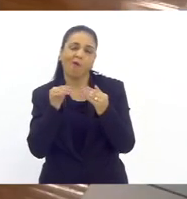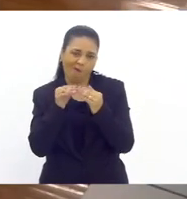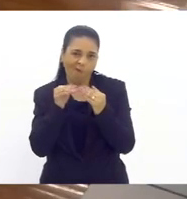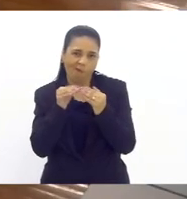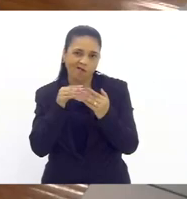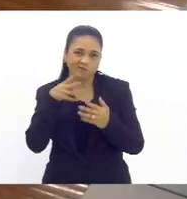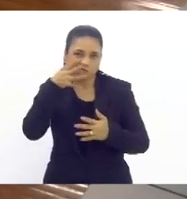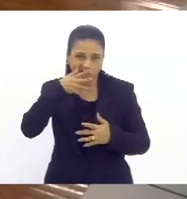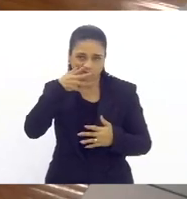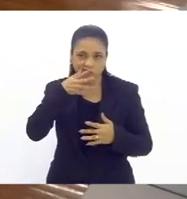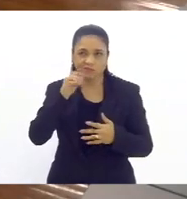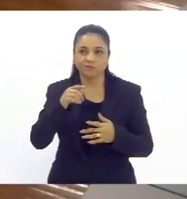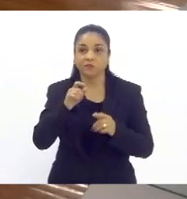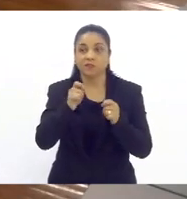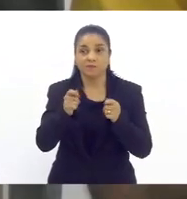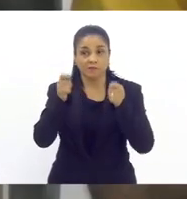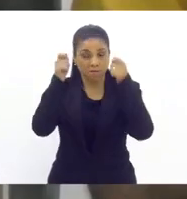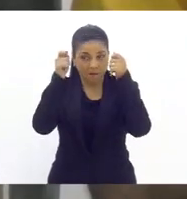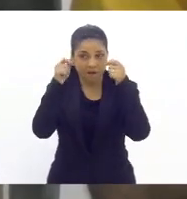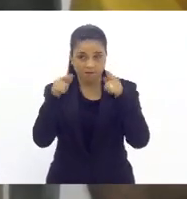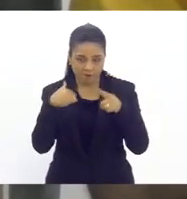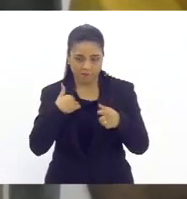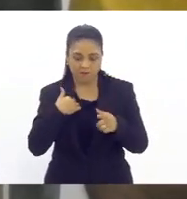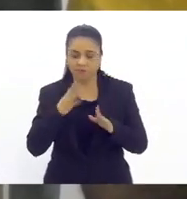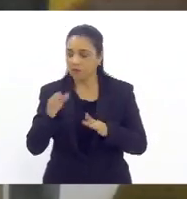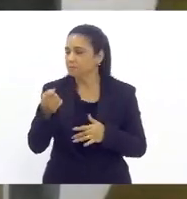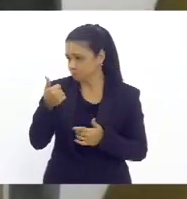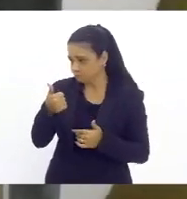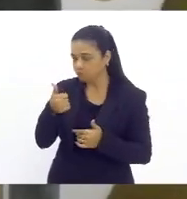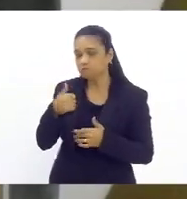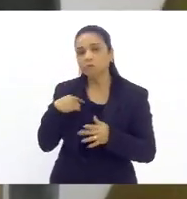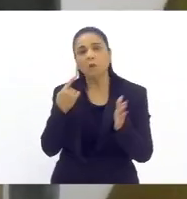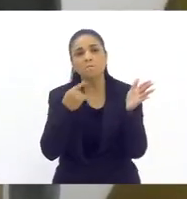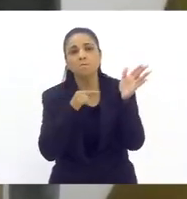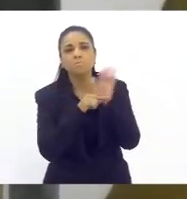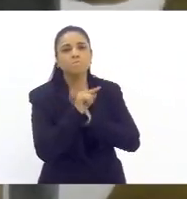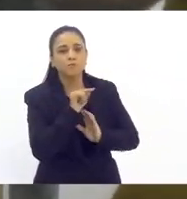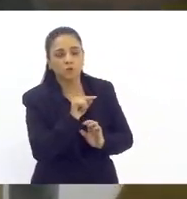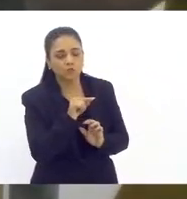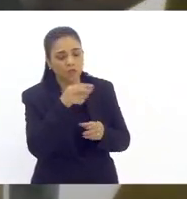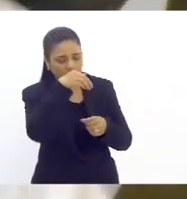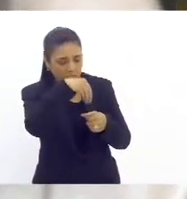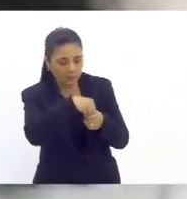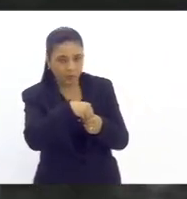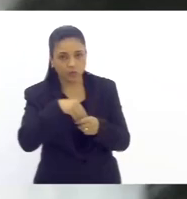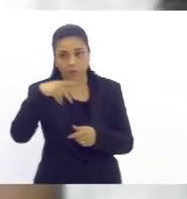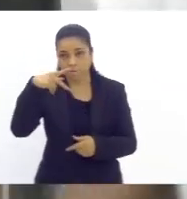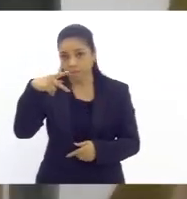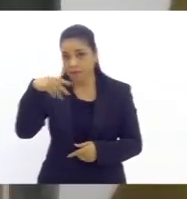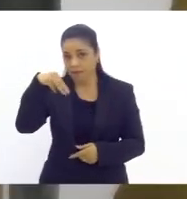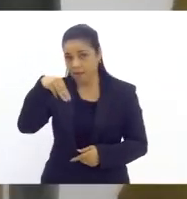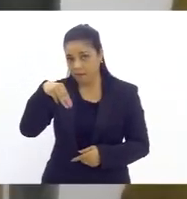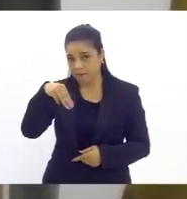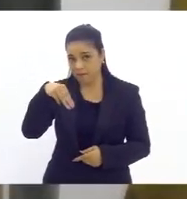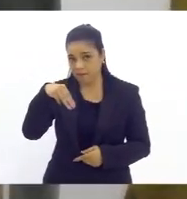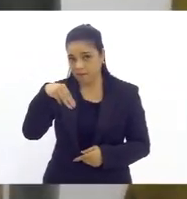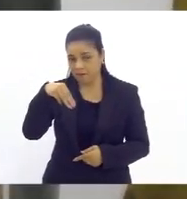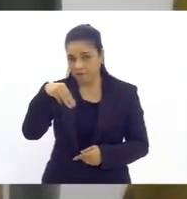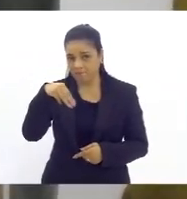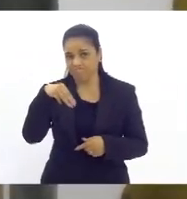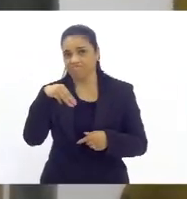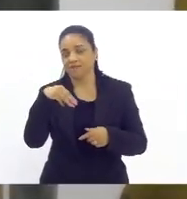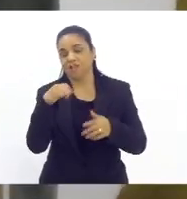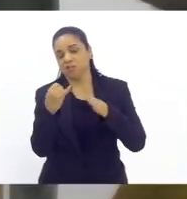já levantou a pergunta é a seguinte a pergunta é a seguinte se dentro da PM da instituição que